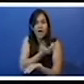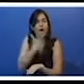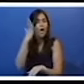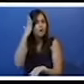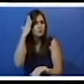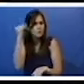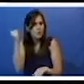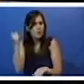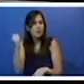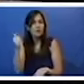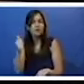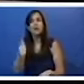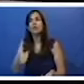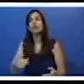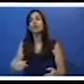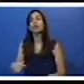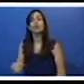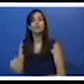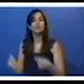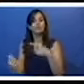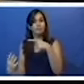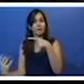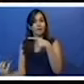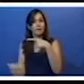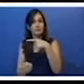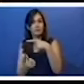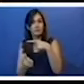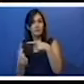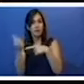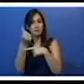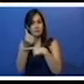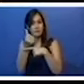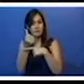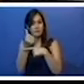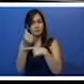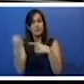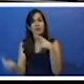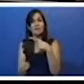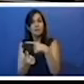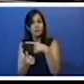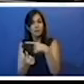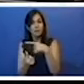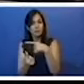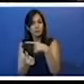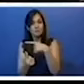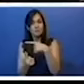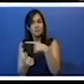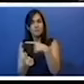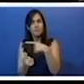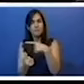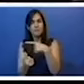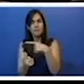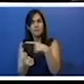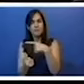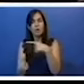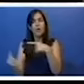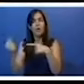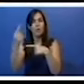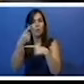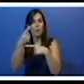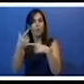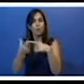denominador é seis e cada parte uma parte uma parte de